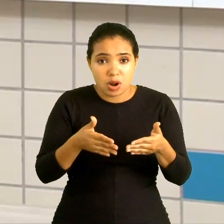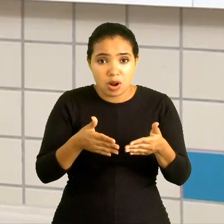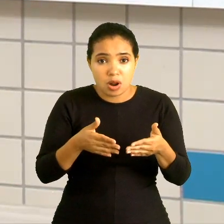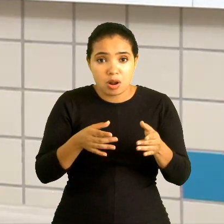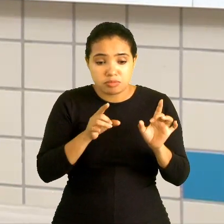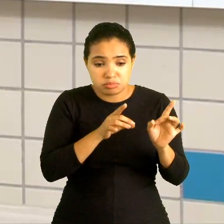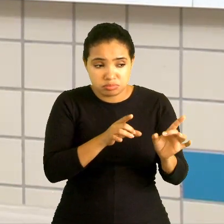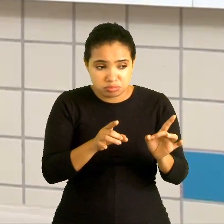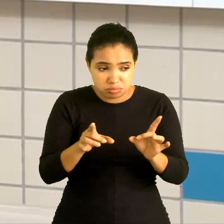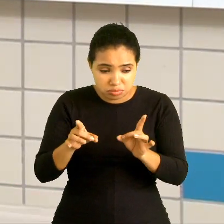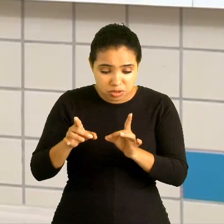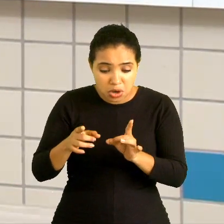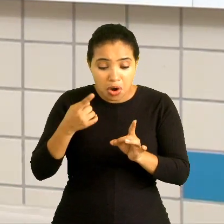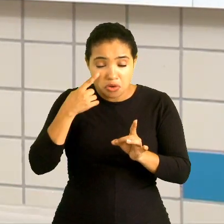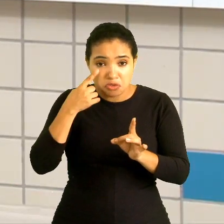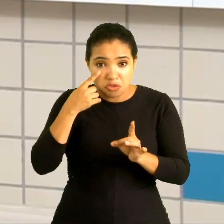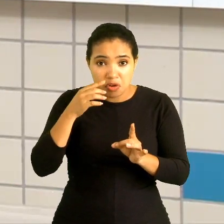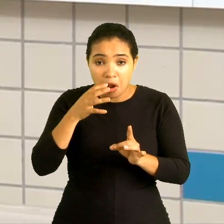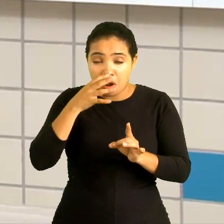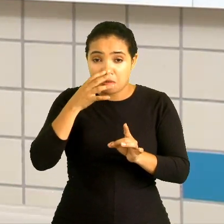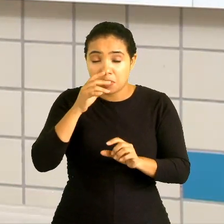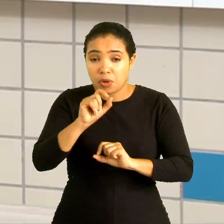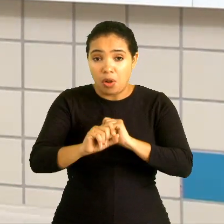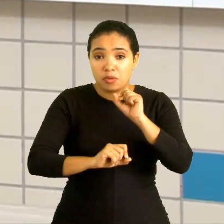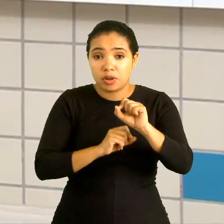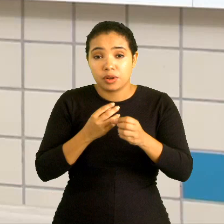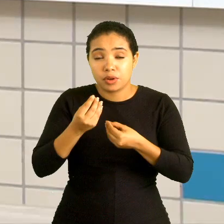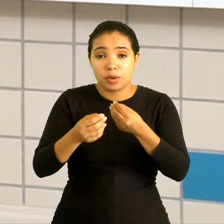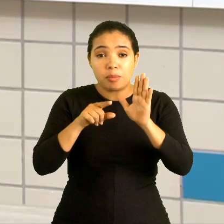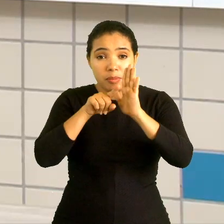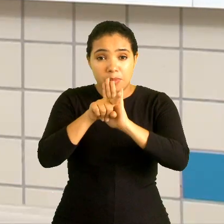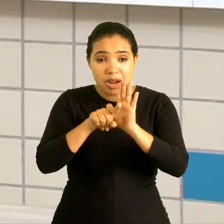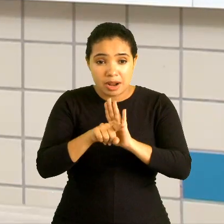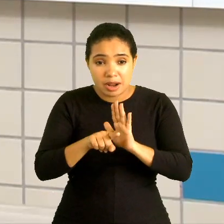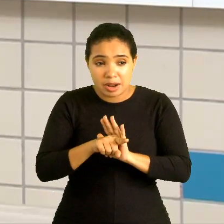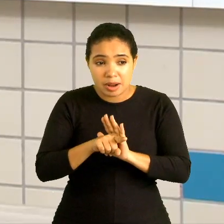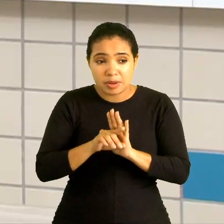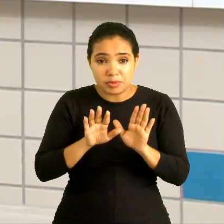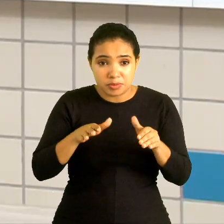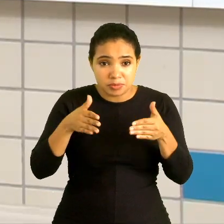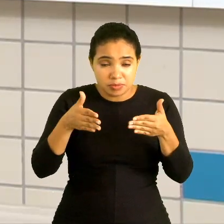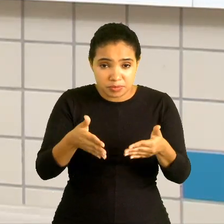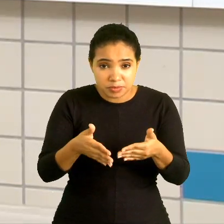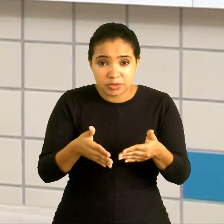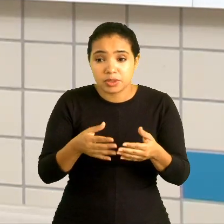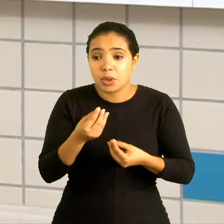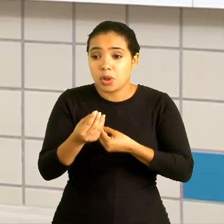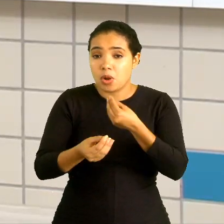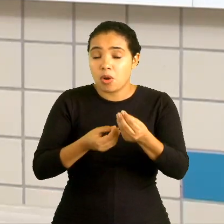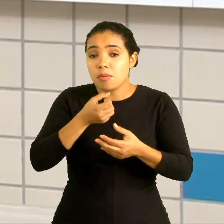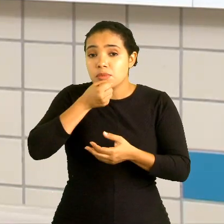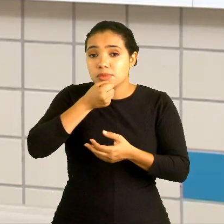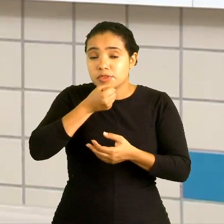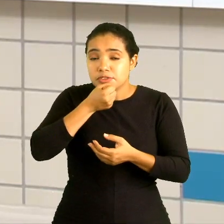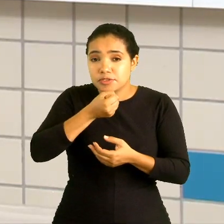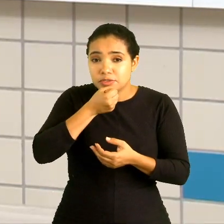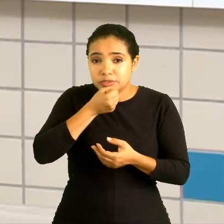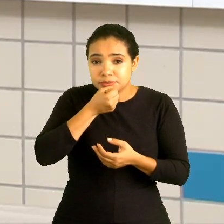marketing digital e vocês observem como as perguntas foram direcionadas, como o